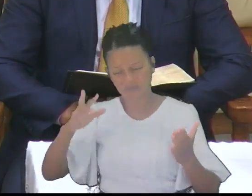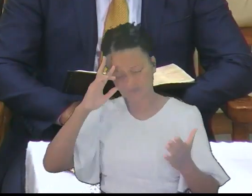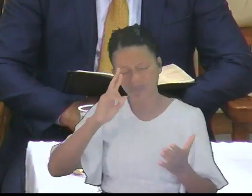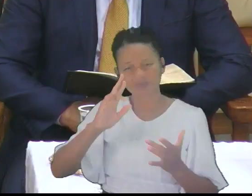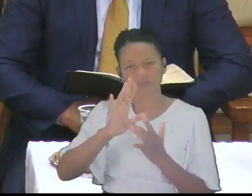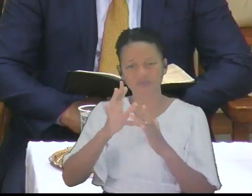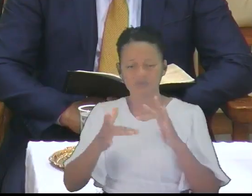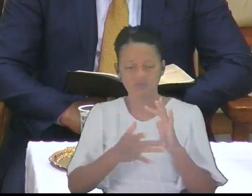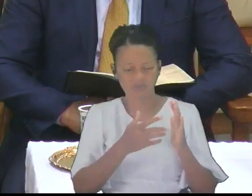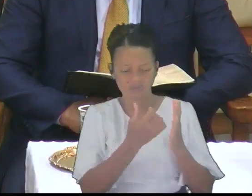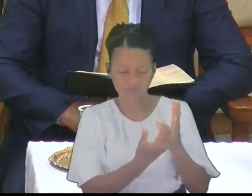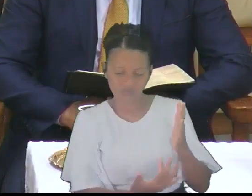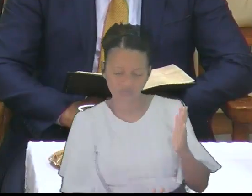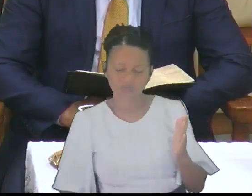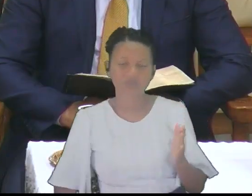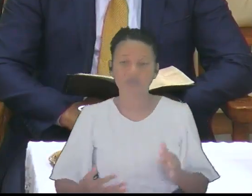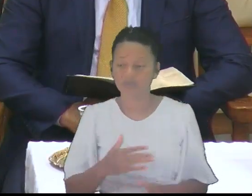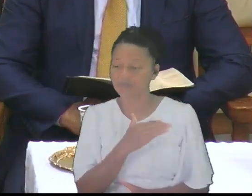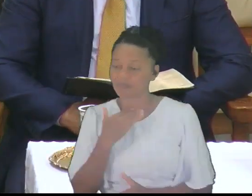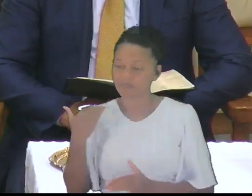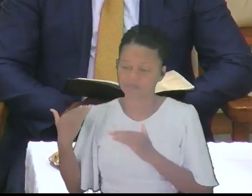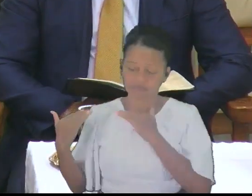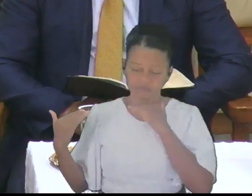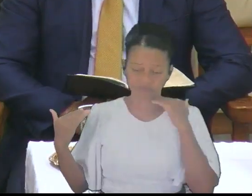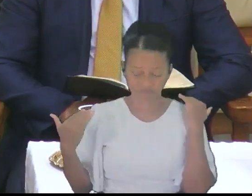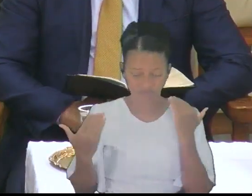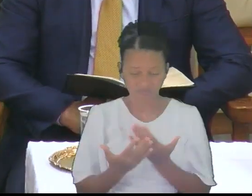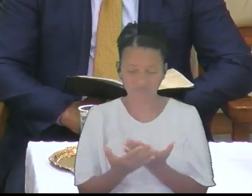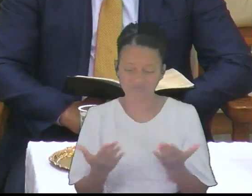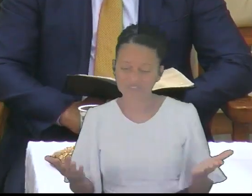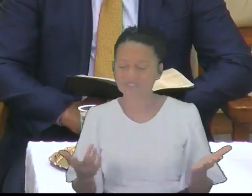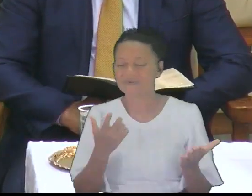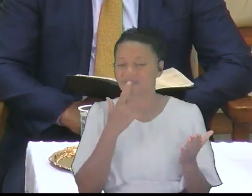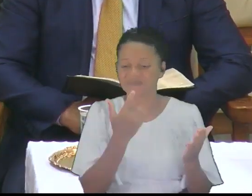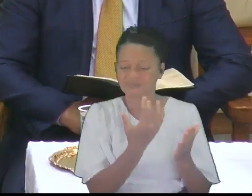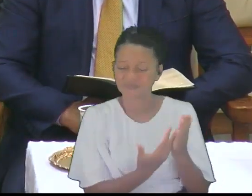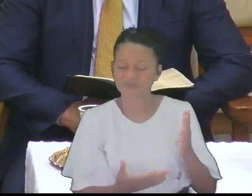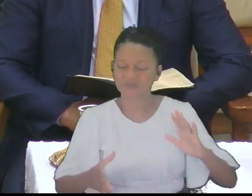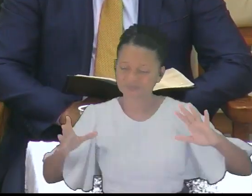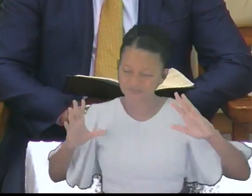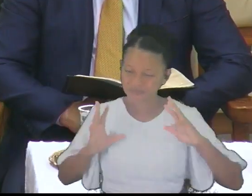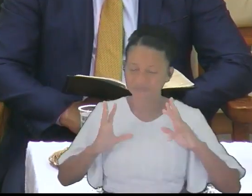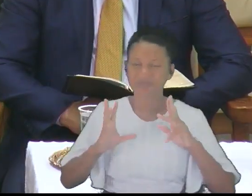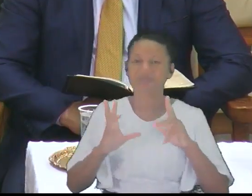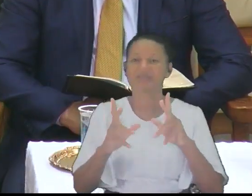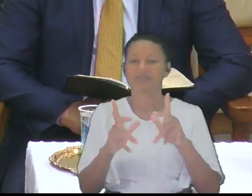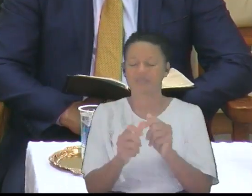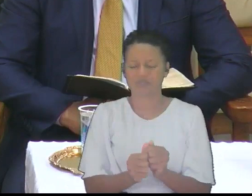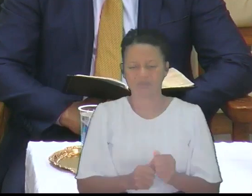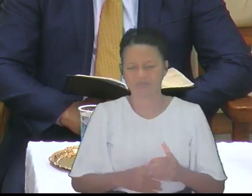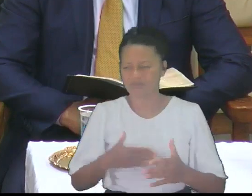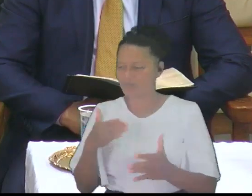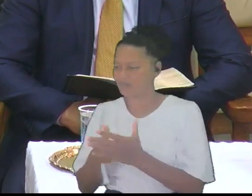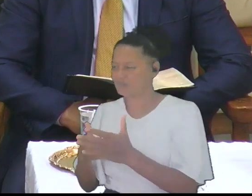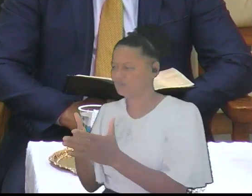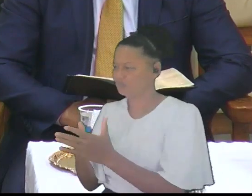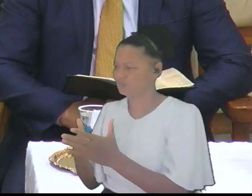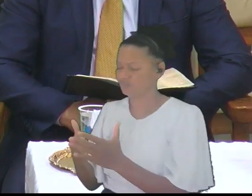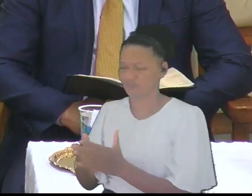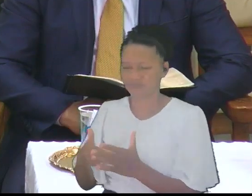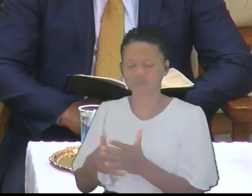e através daquela morte, através daquele sangue, todas as barreiras